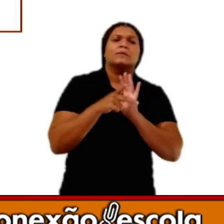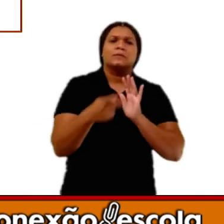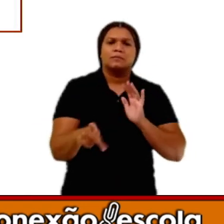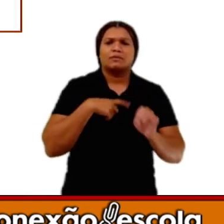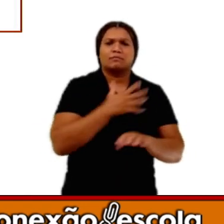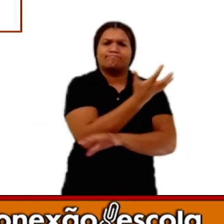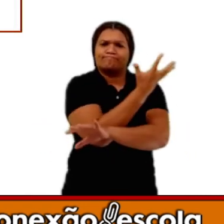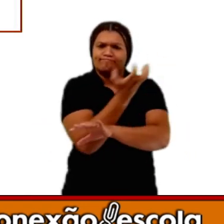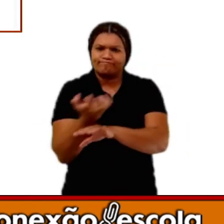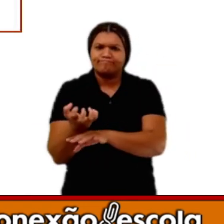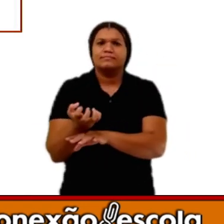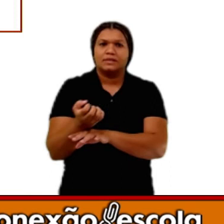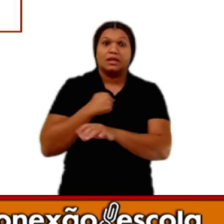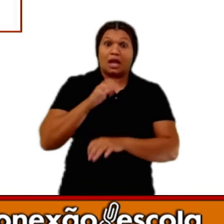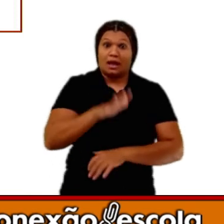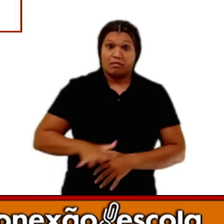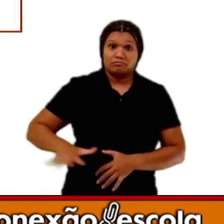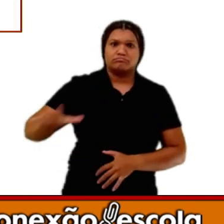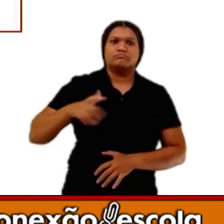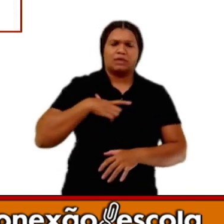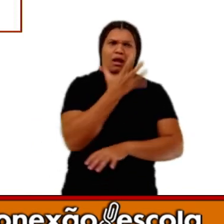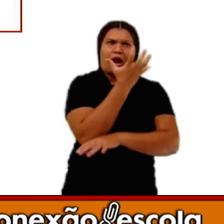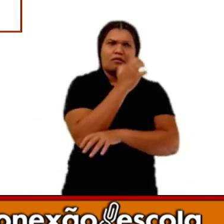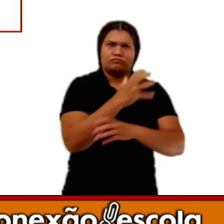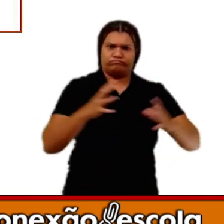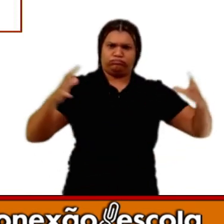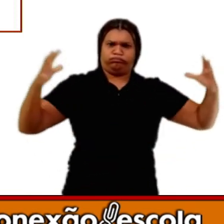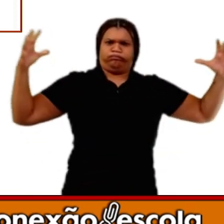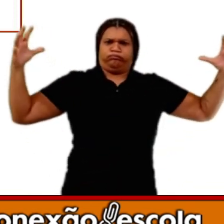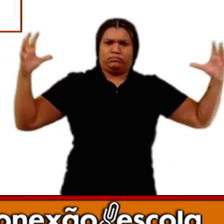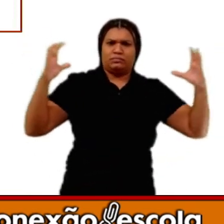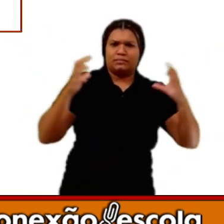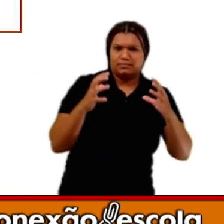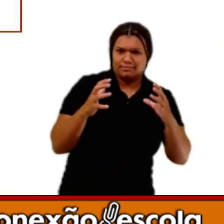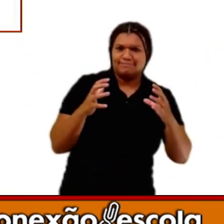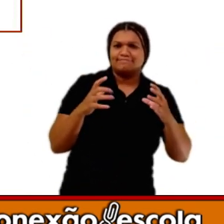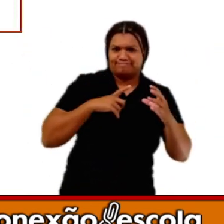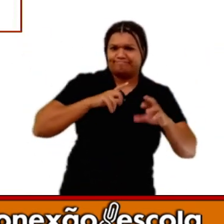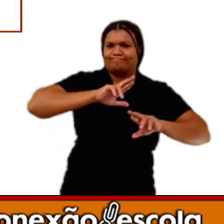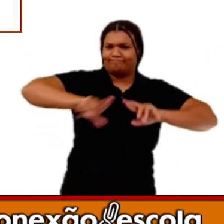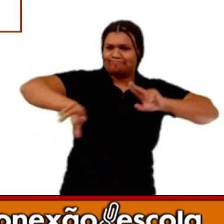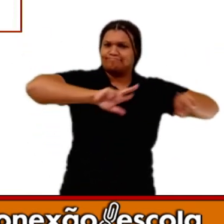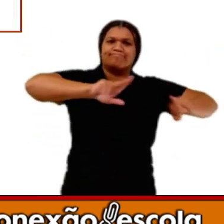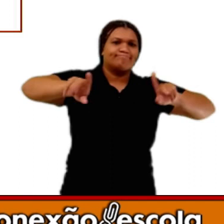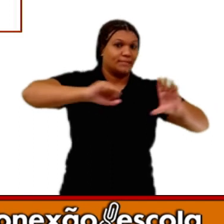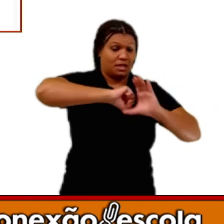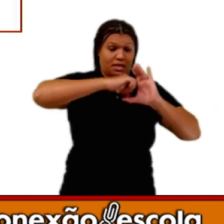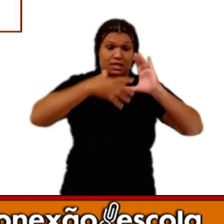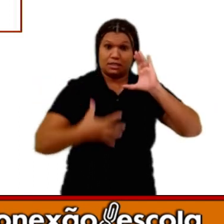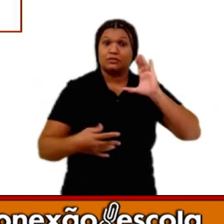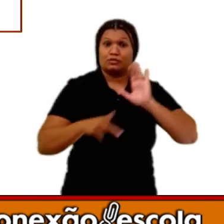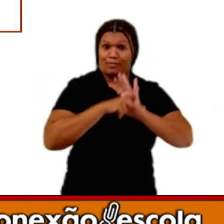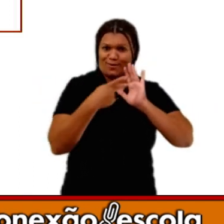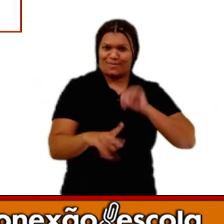arbustos, gramíneas e árvores de médio e grande porte. Uma das características da nossa